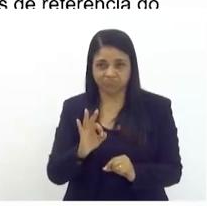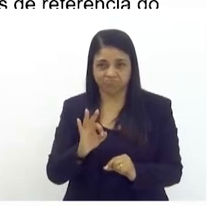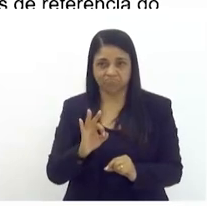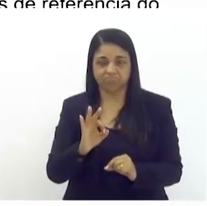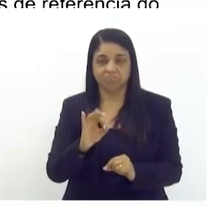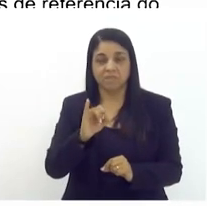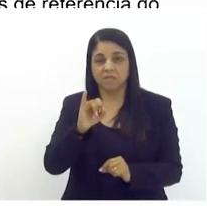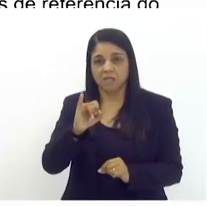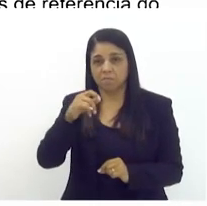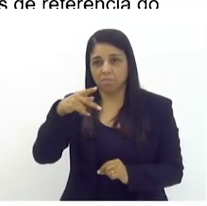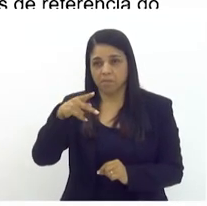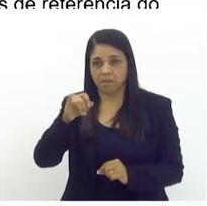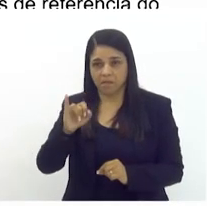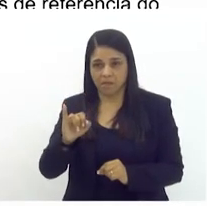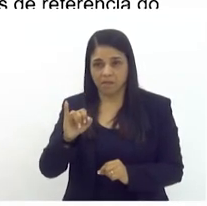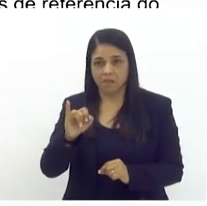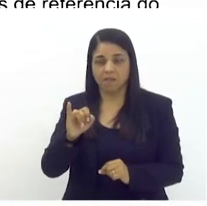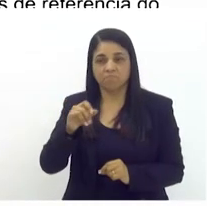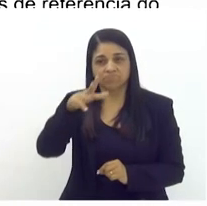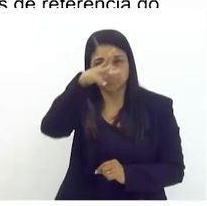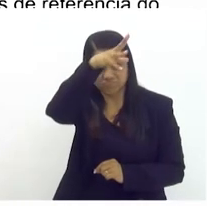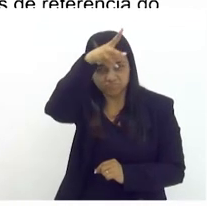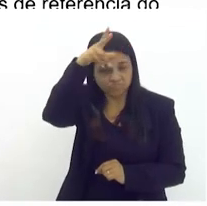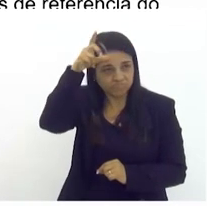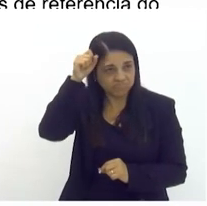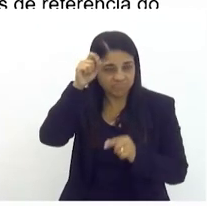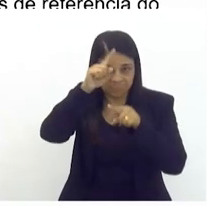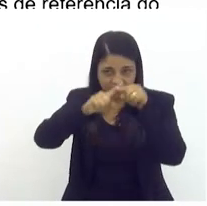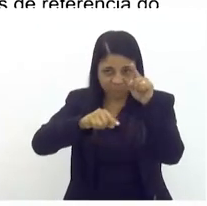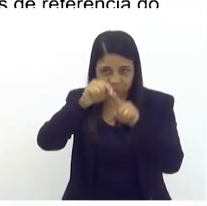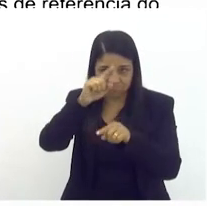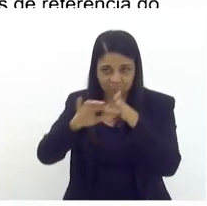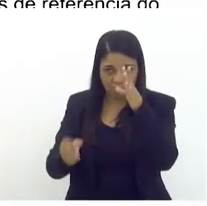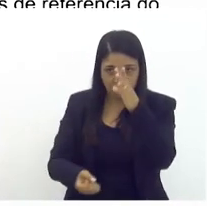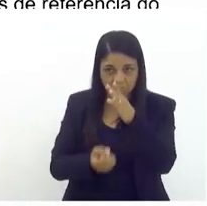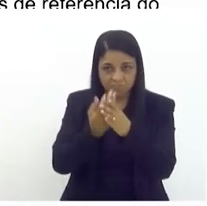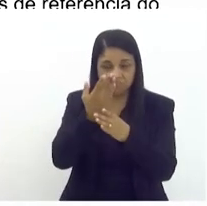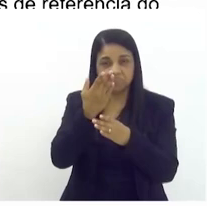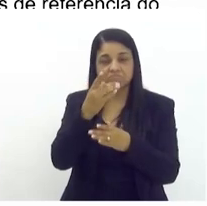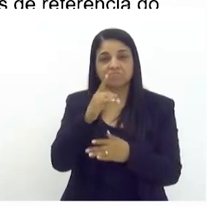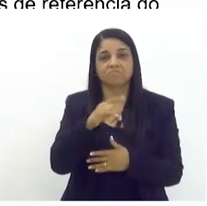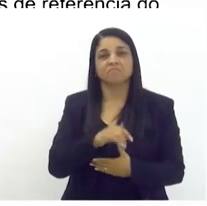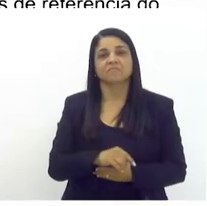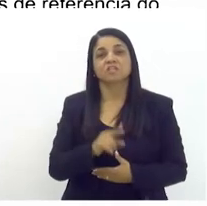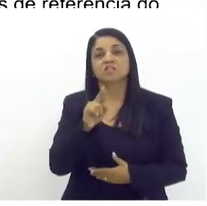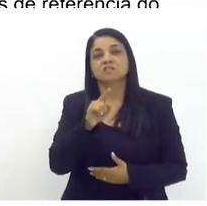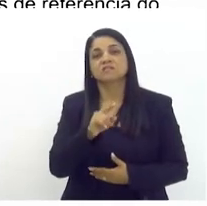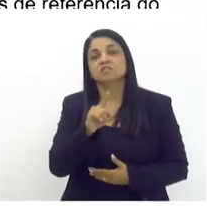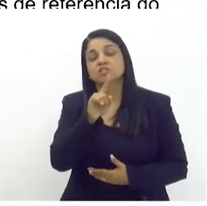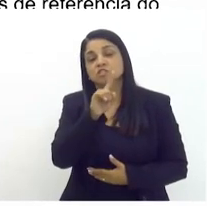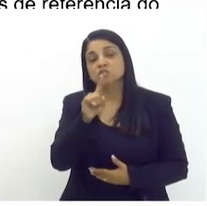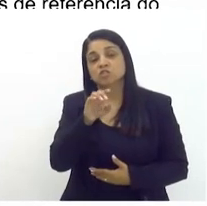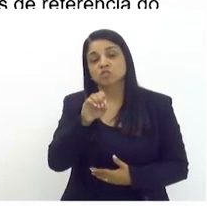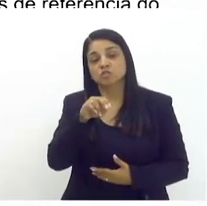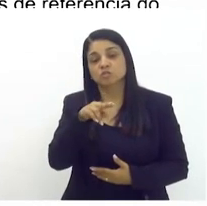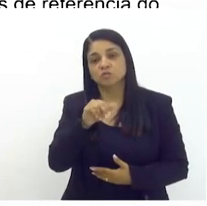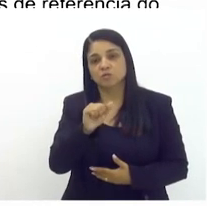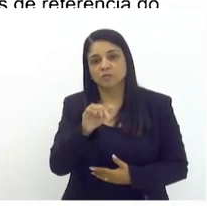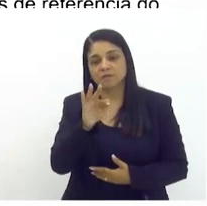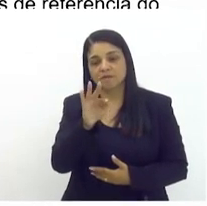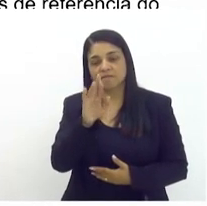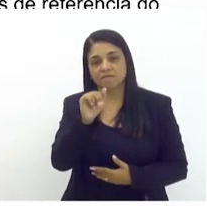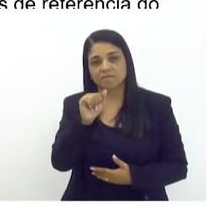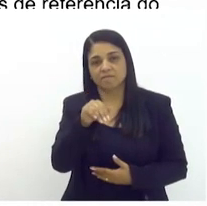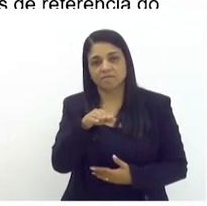na Zona Franca de Manaus nós vamos ver lá gente que o